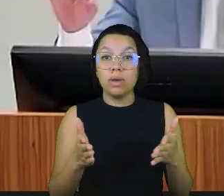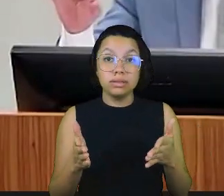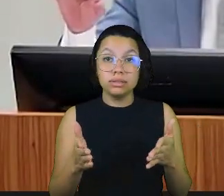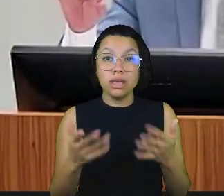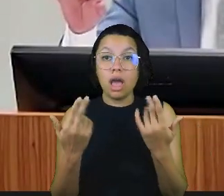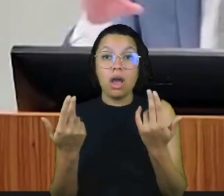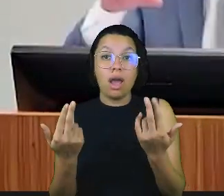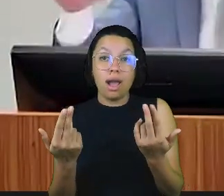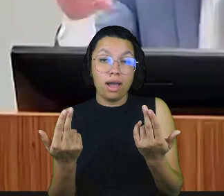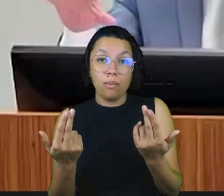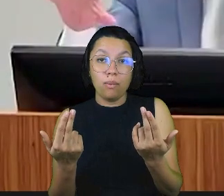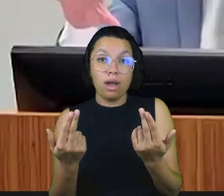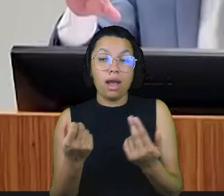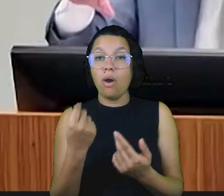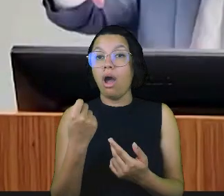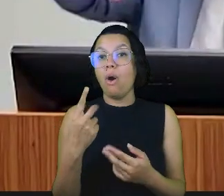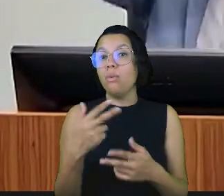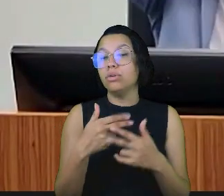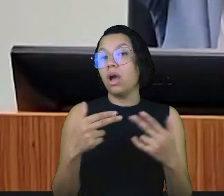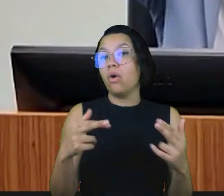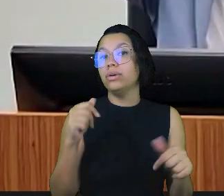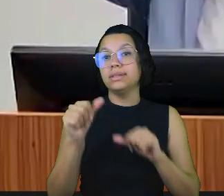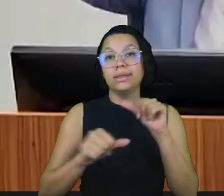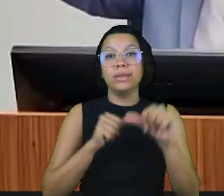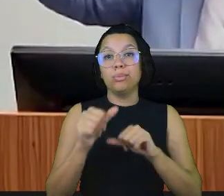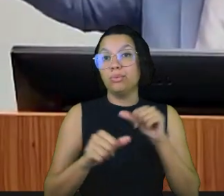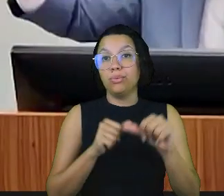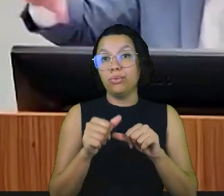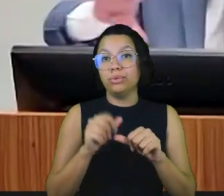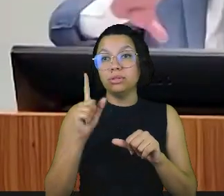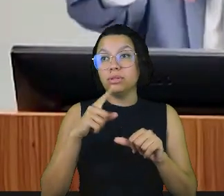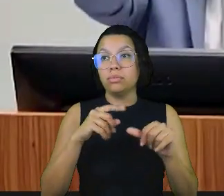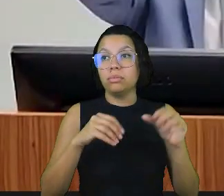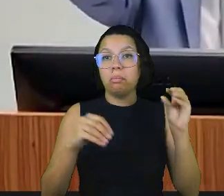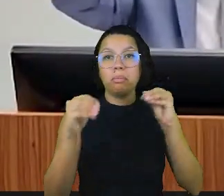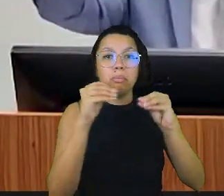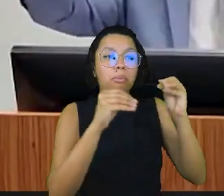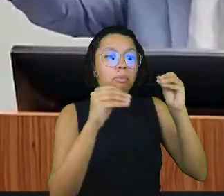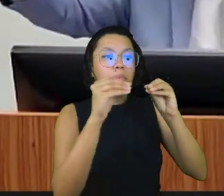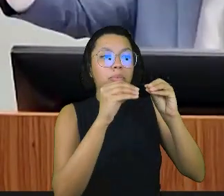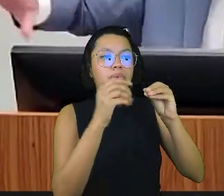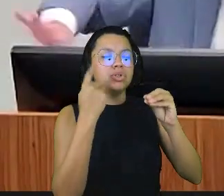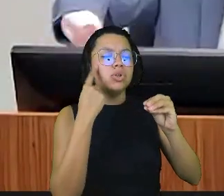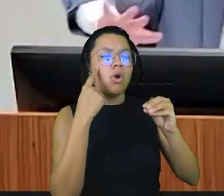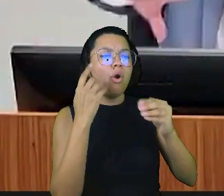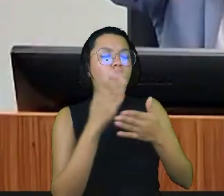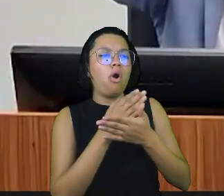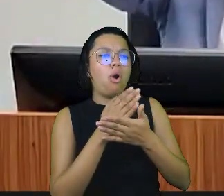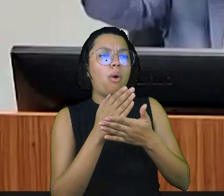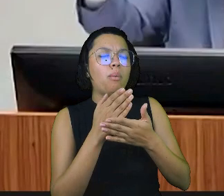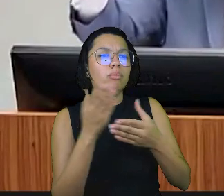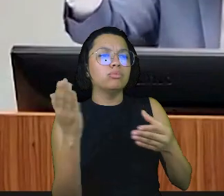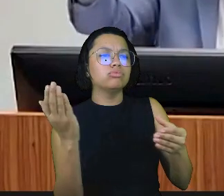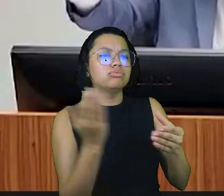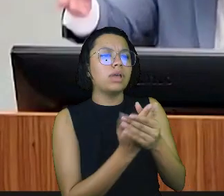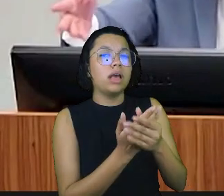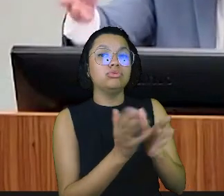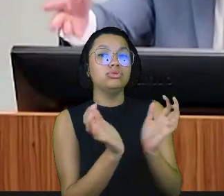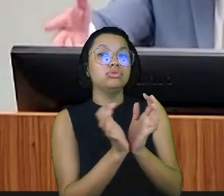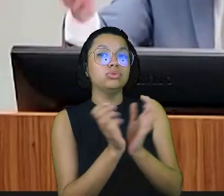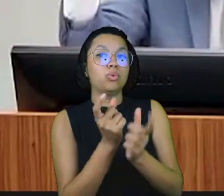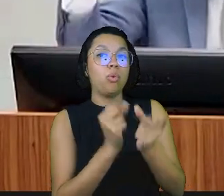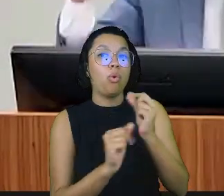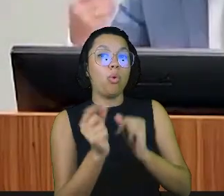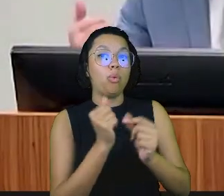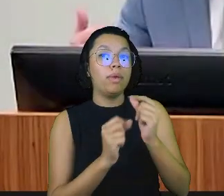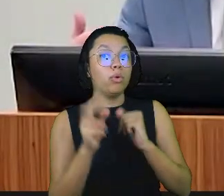tal qual. A única coisa que muda são os adereços. A gente olha para os casos de grupo econômico e vê um grupo econômico, mais